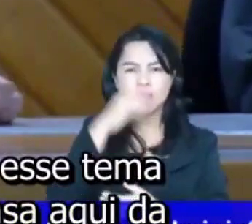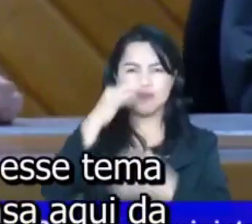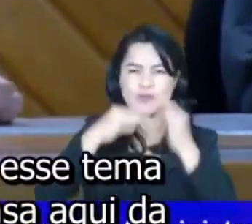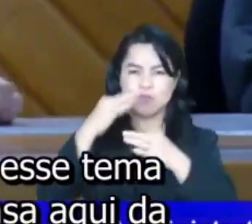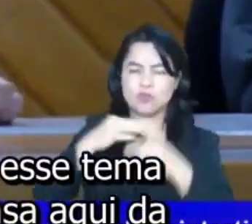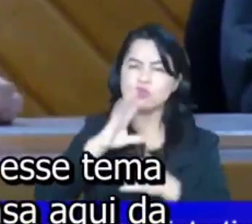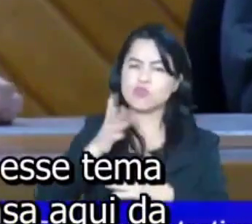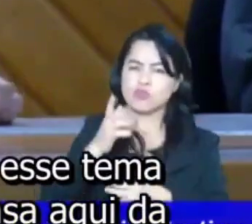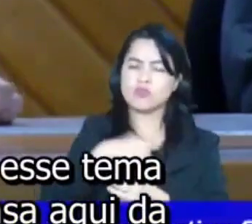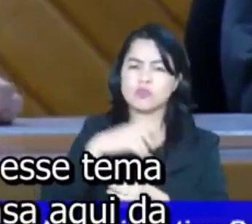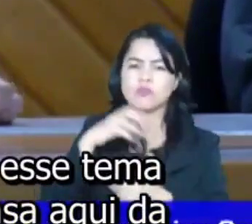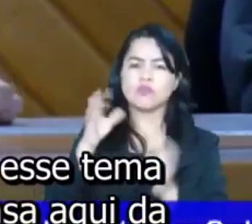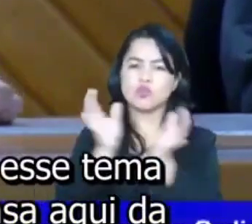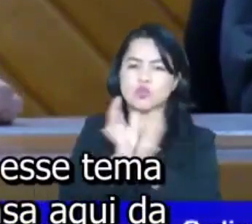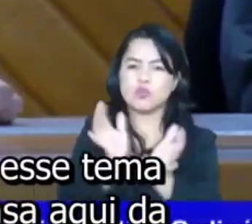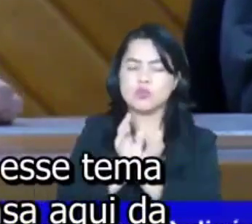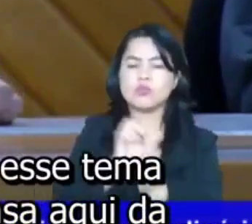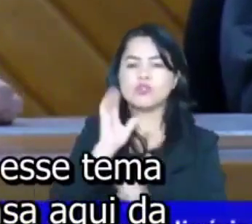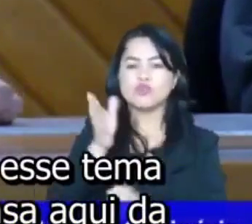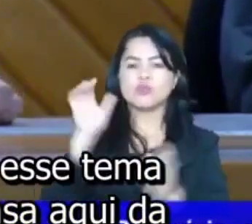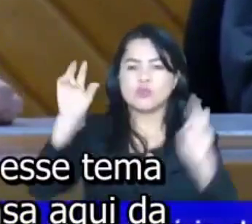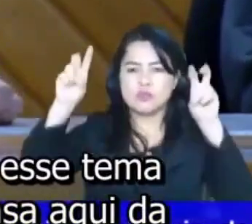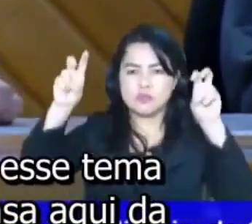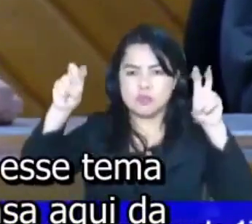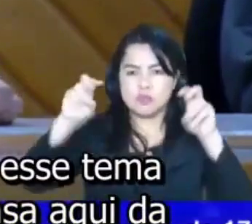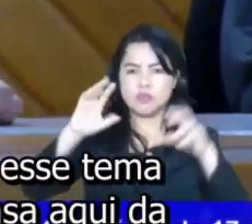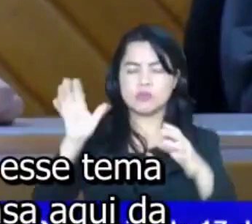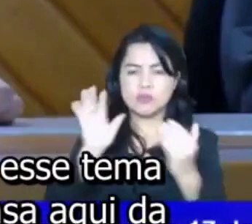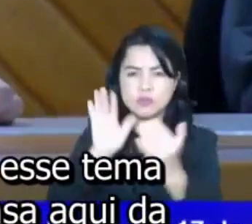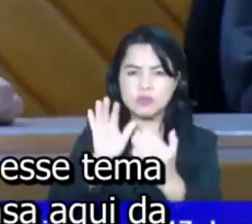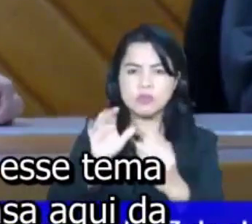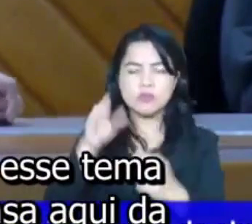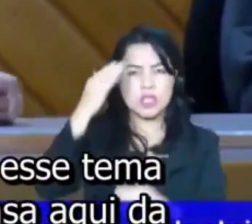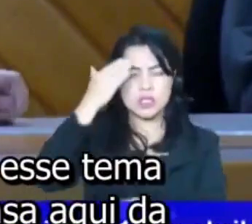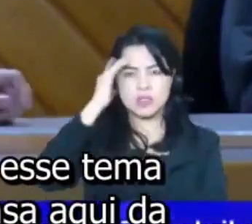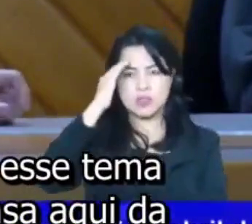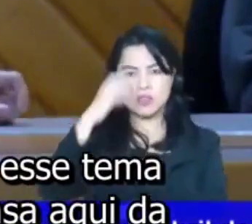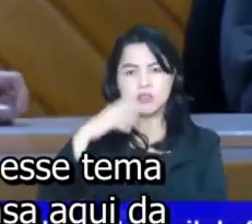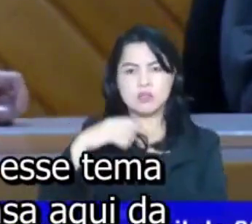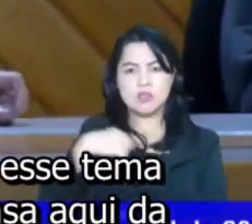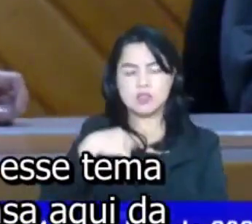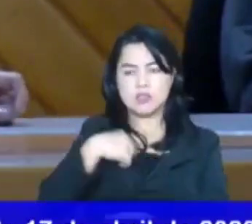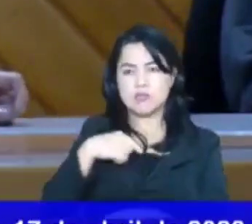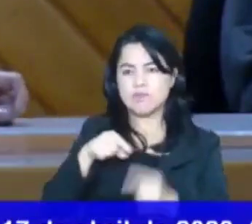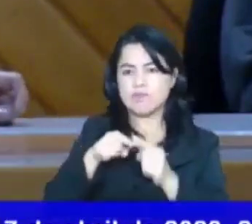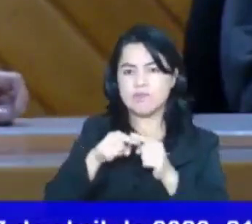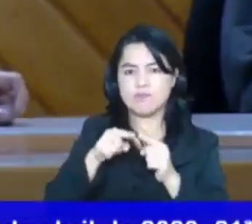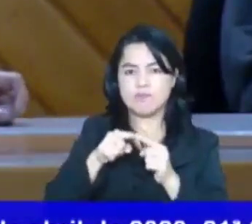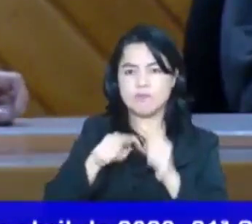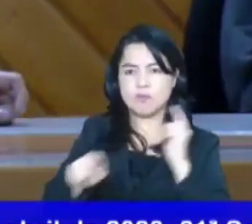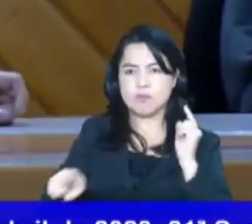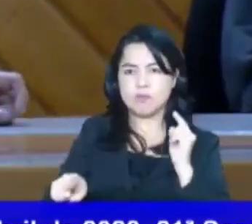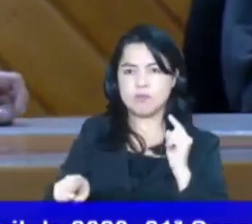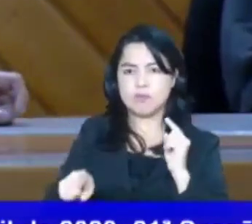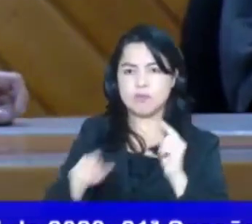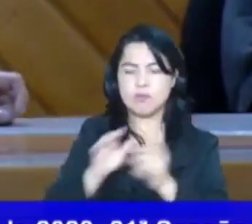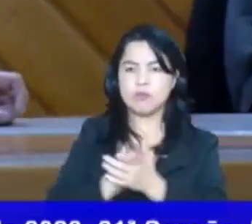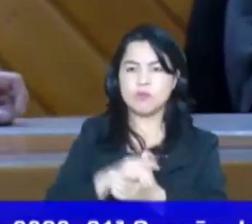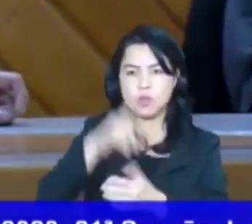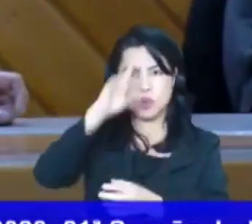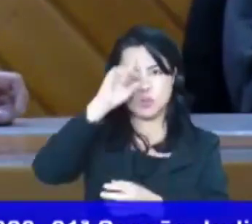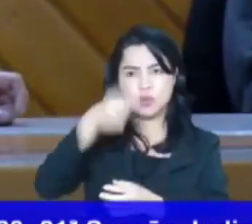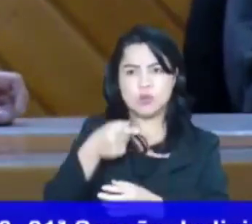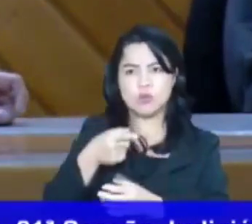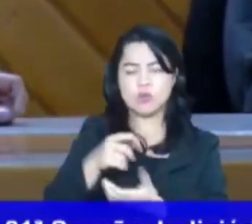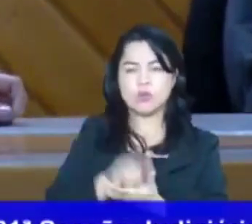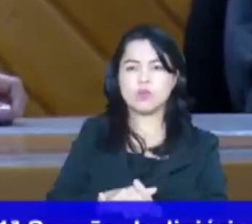colegiado já enfrentou esse tema e já firmou entendimento nesse sentido, e eu faço a dispensa aqui das decisões,